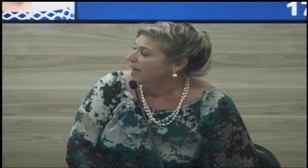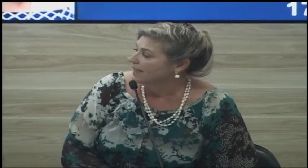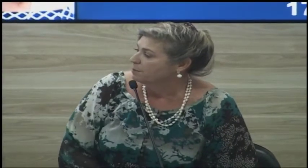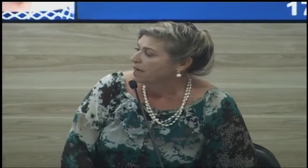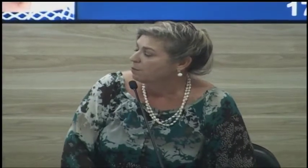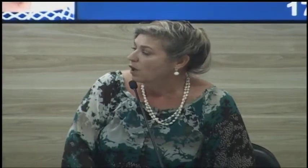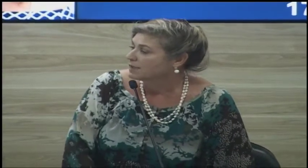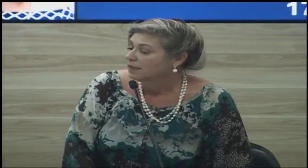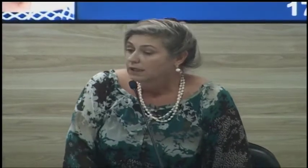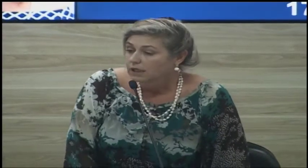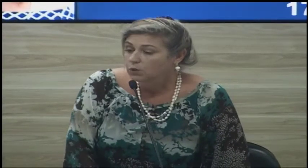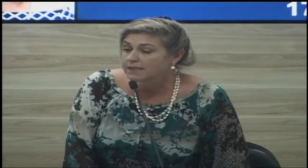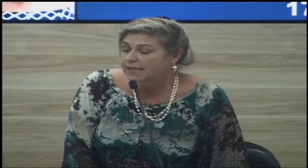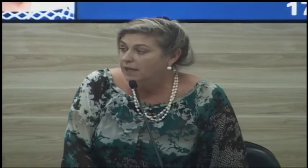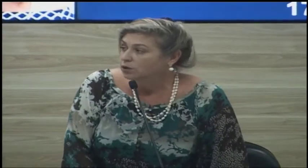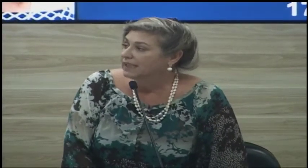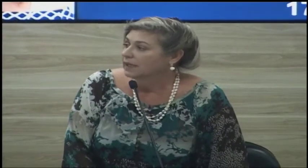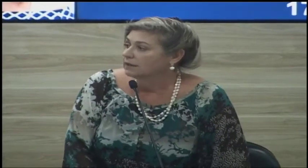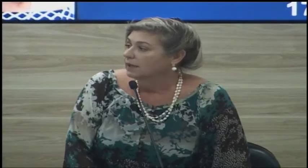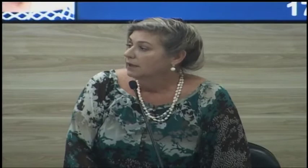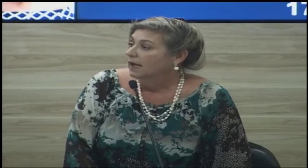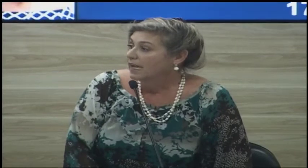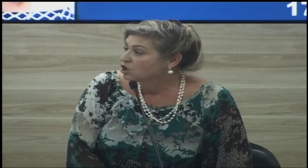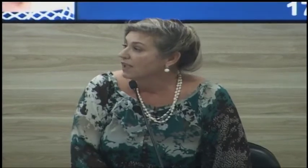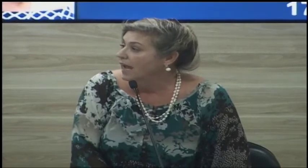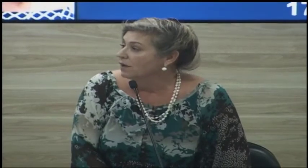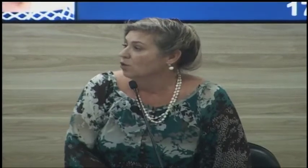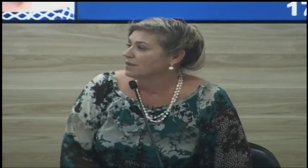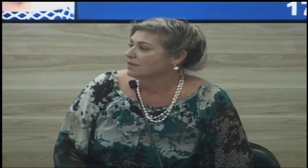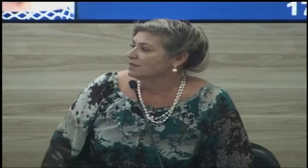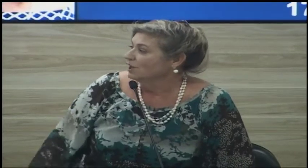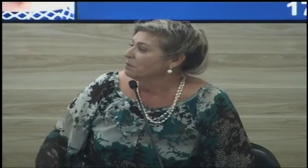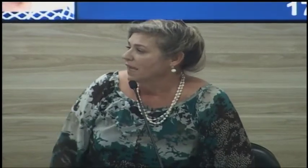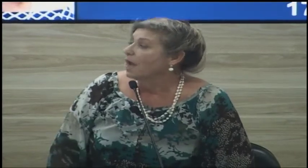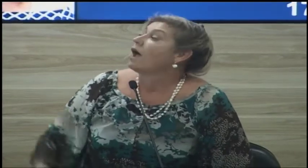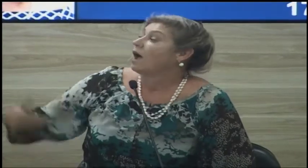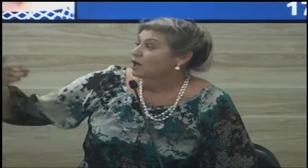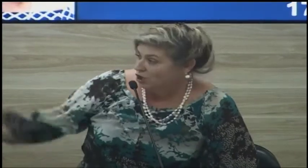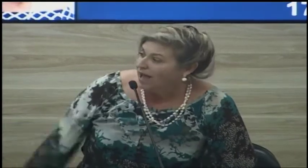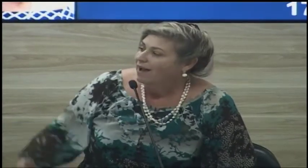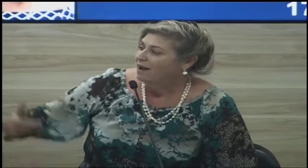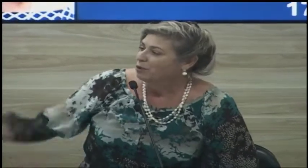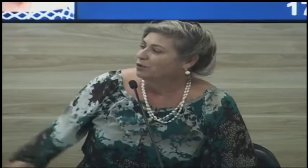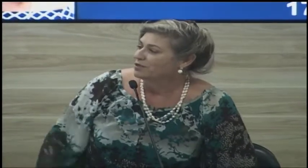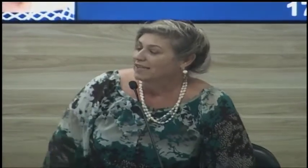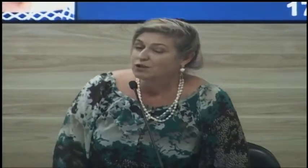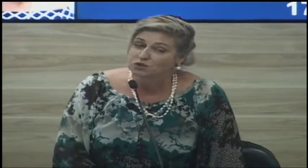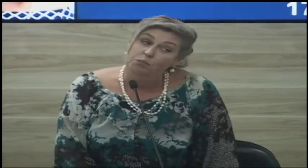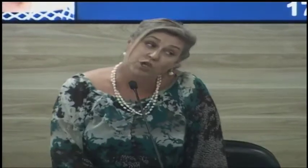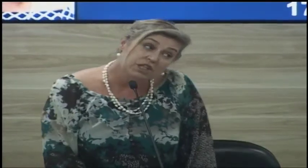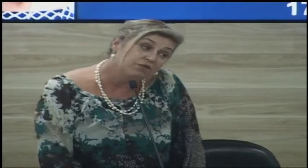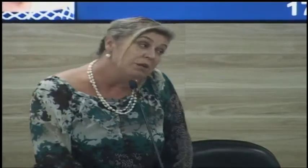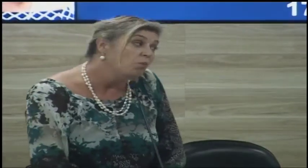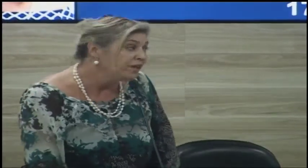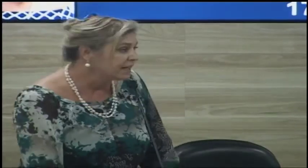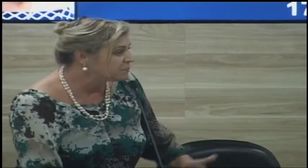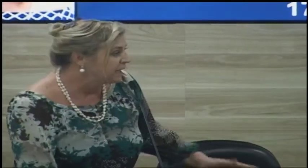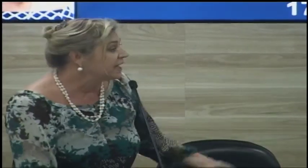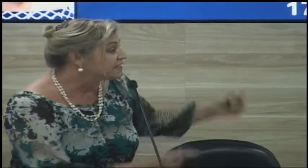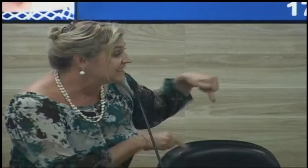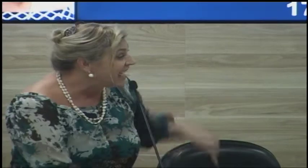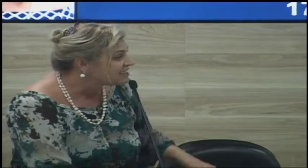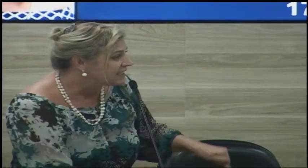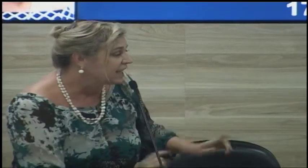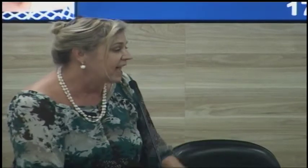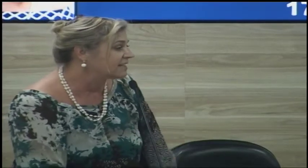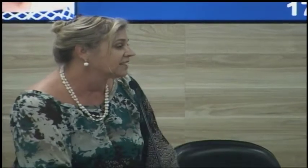vereador Wagner Barbosa, que o Estado tenta retirar coisas de Limeira já há muitos anos, motivo de muitas